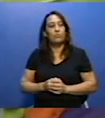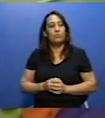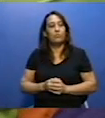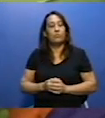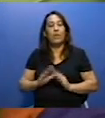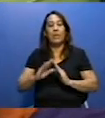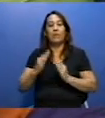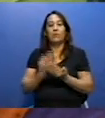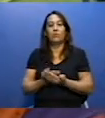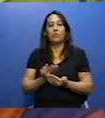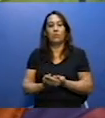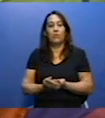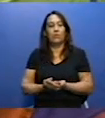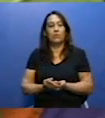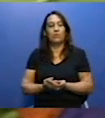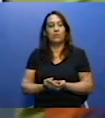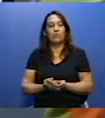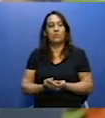Escola.